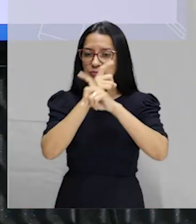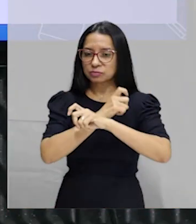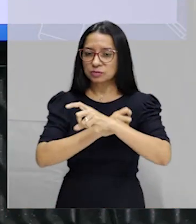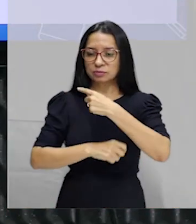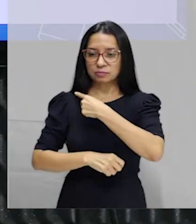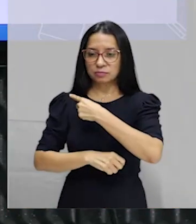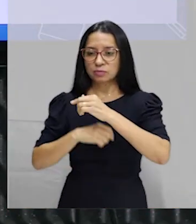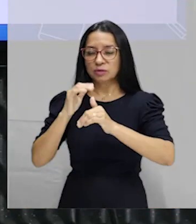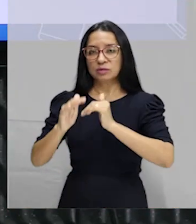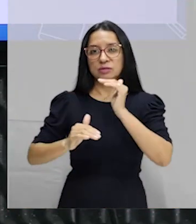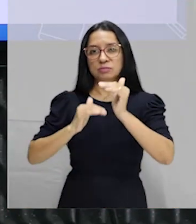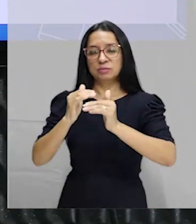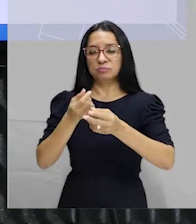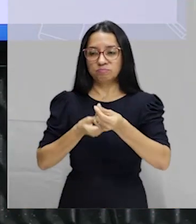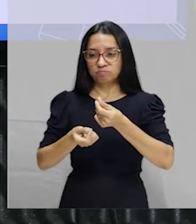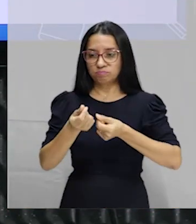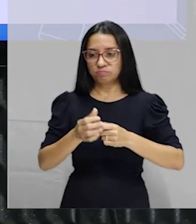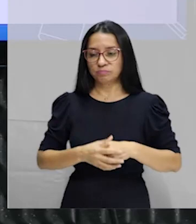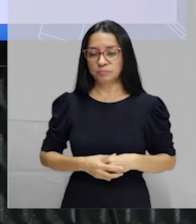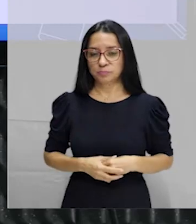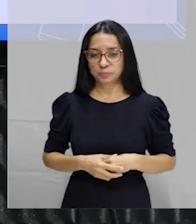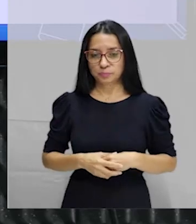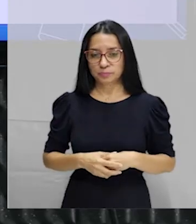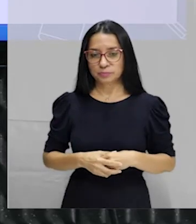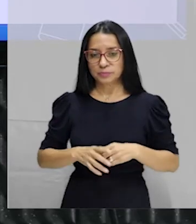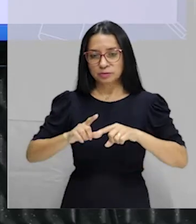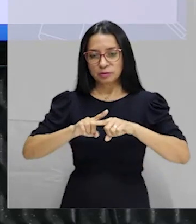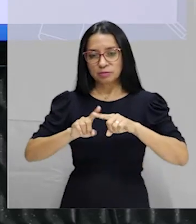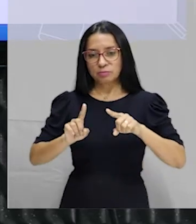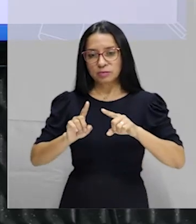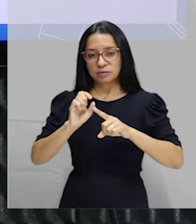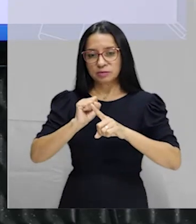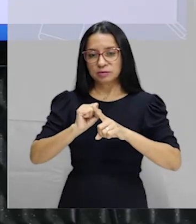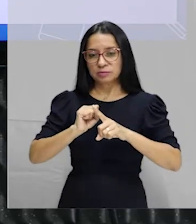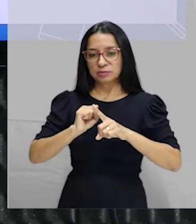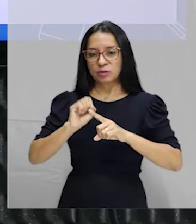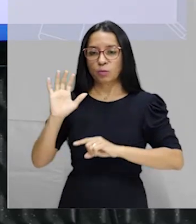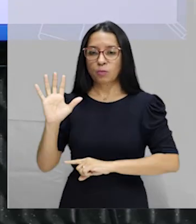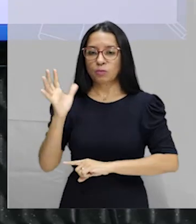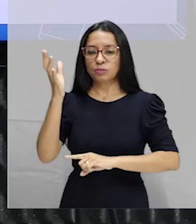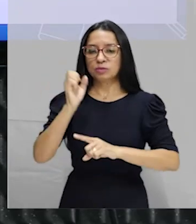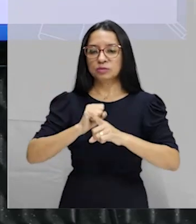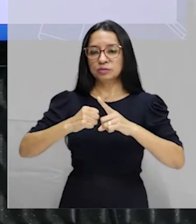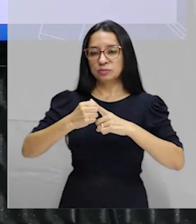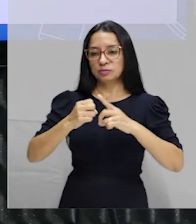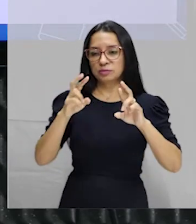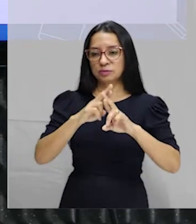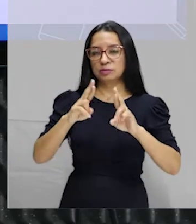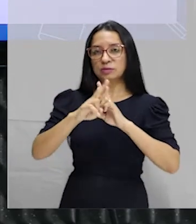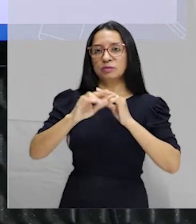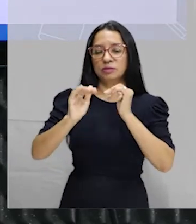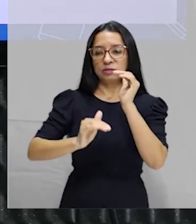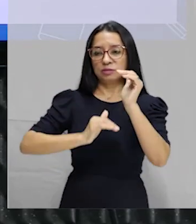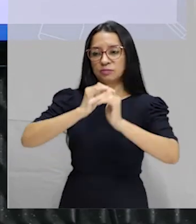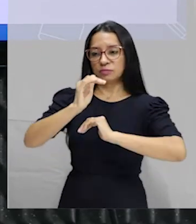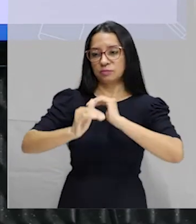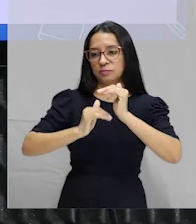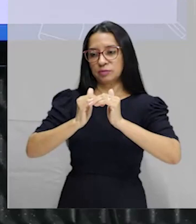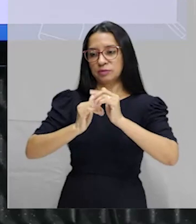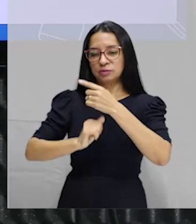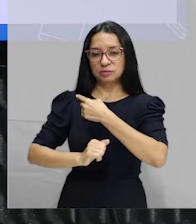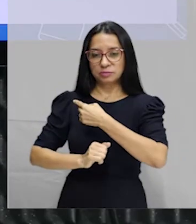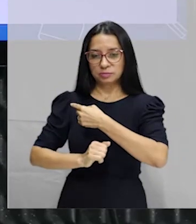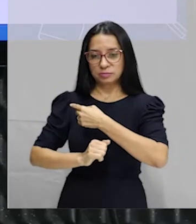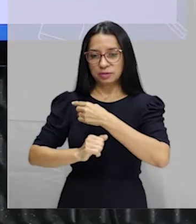sociedade em relação ao desenvolvimento, a frugalidade da população, o talento humano e a abertura